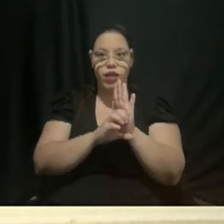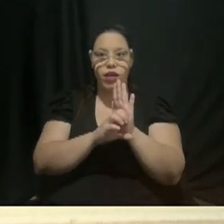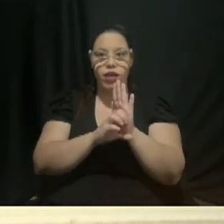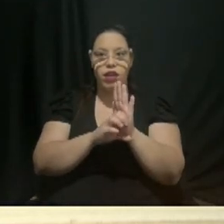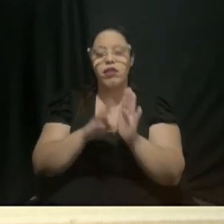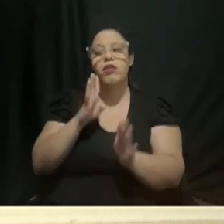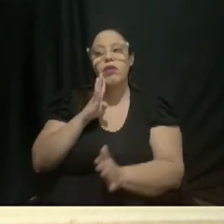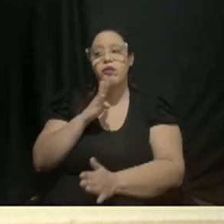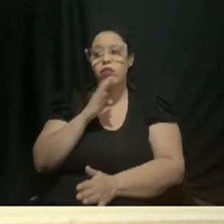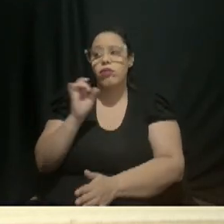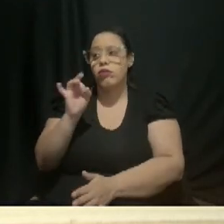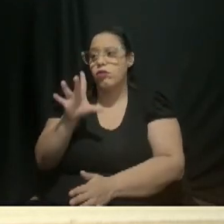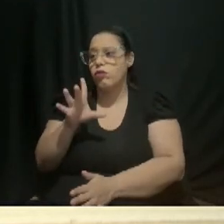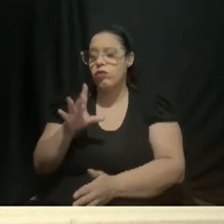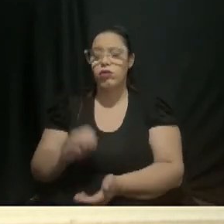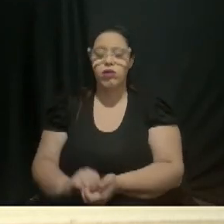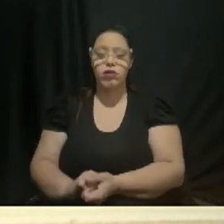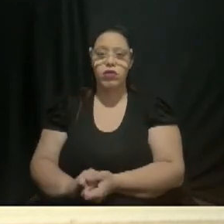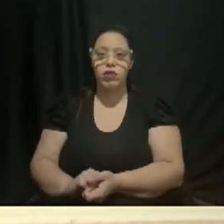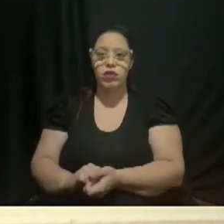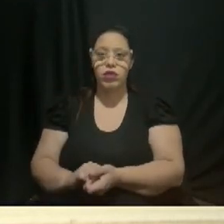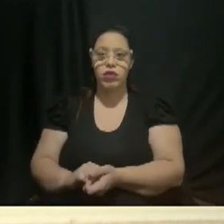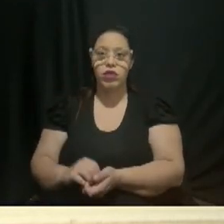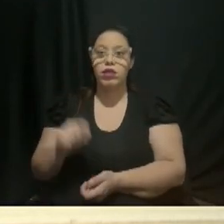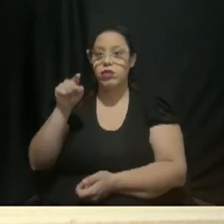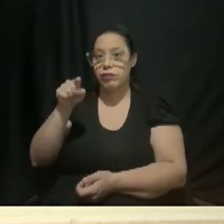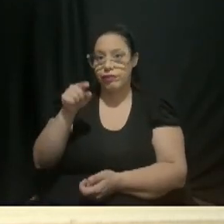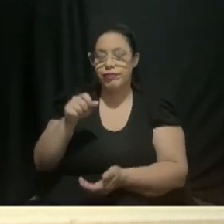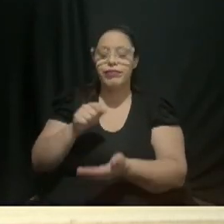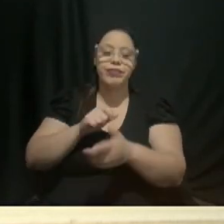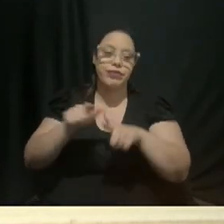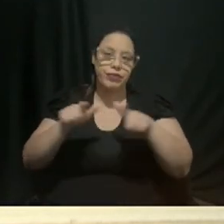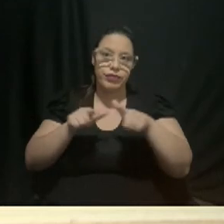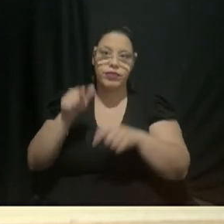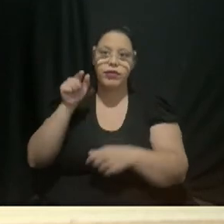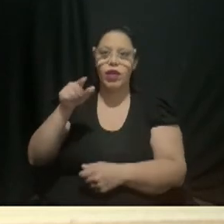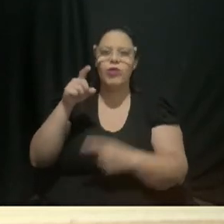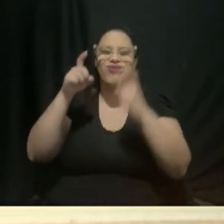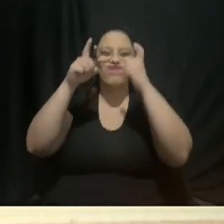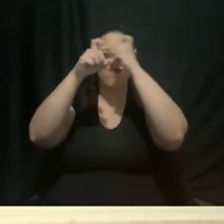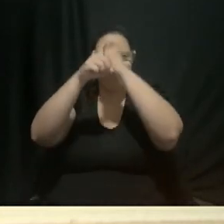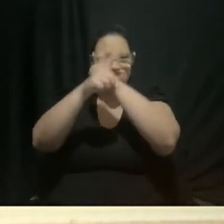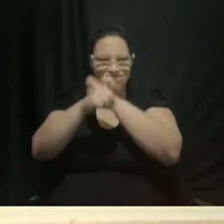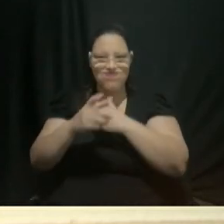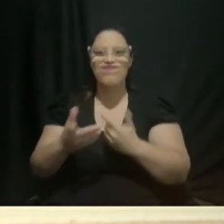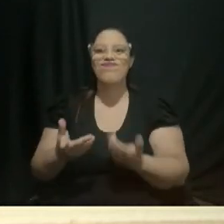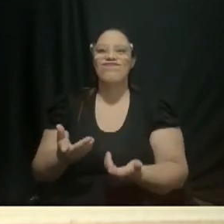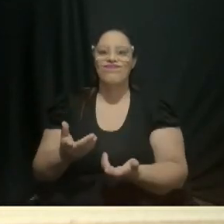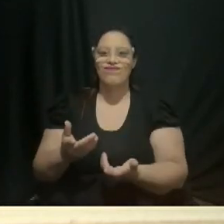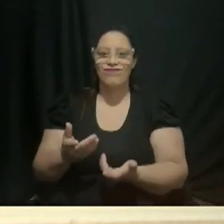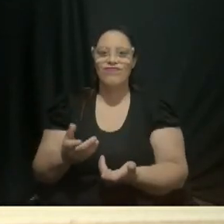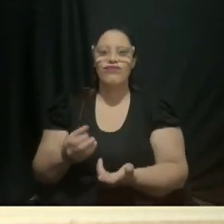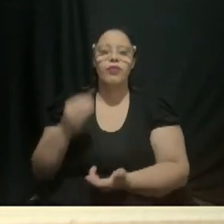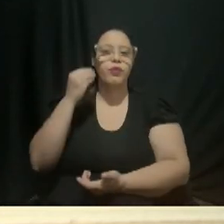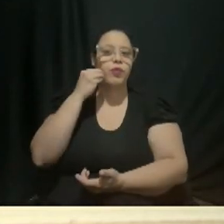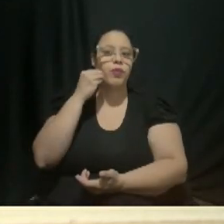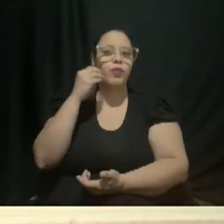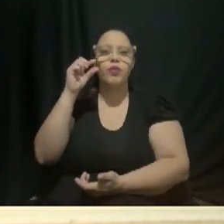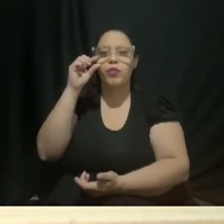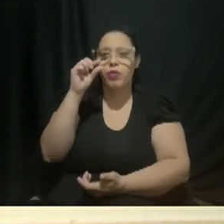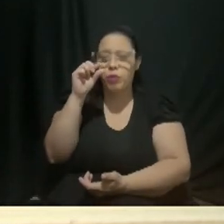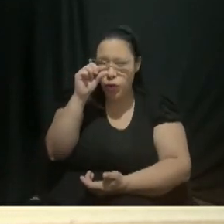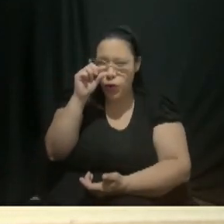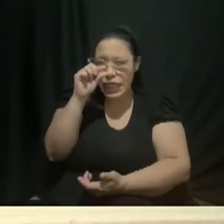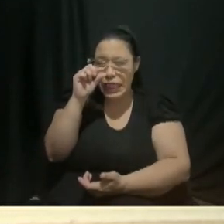ele deixou eu trabalhar lá e comecei a trabalhar. Mas foi bem difícil, né? Porque eu falei que eu tinha um pouco de experiência. Você falou que tinha um pouco. Mas